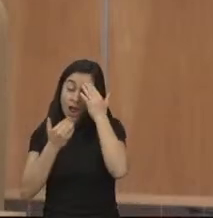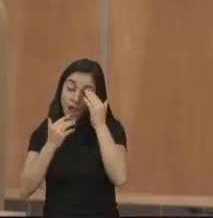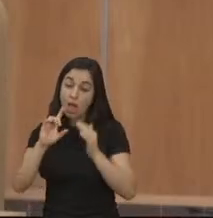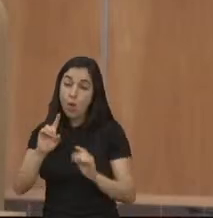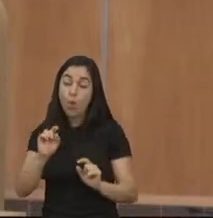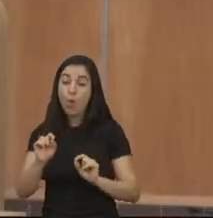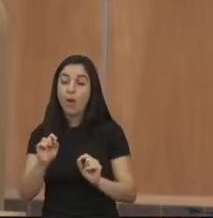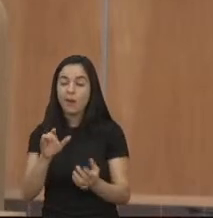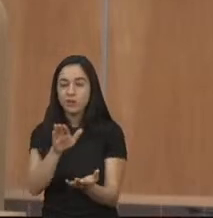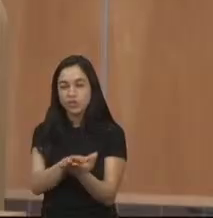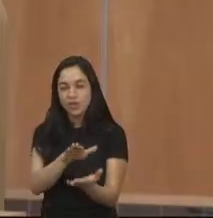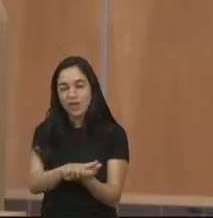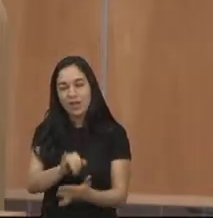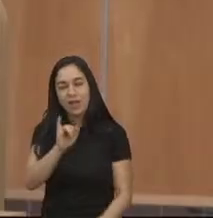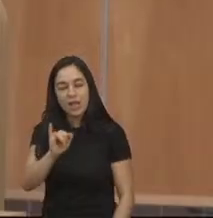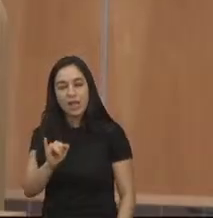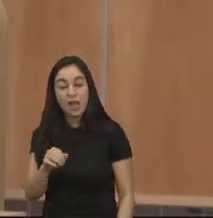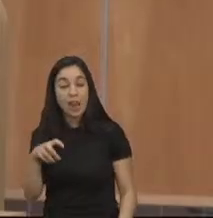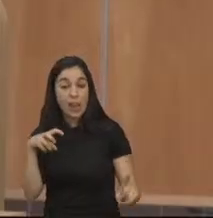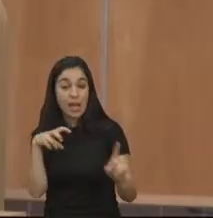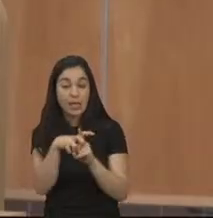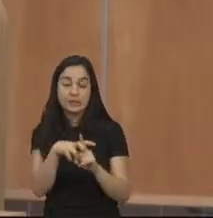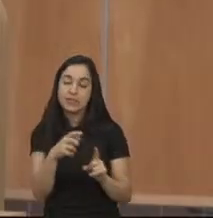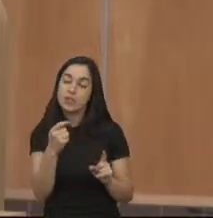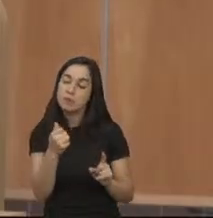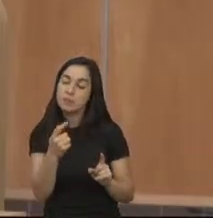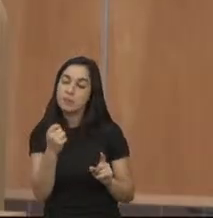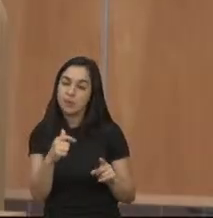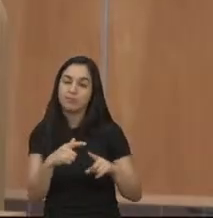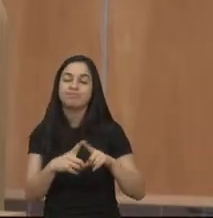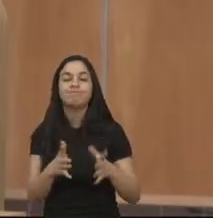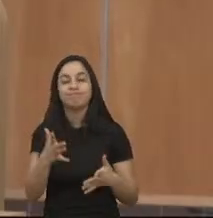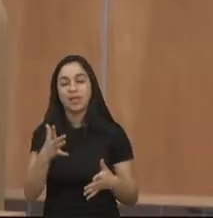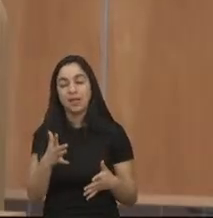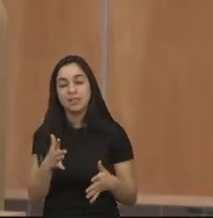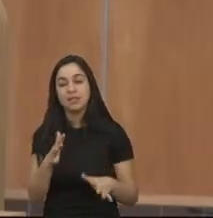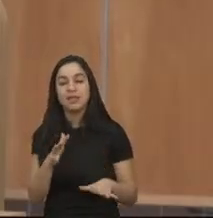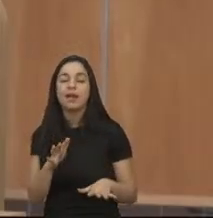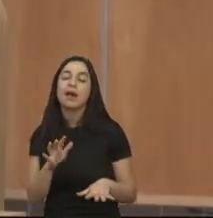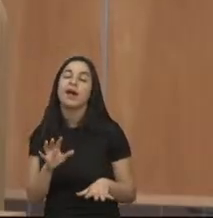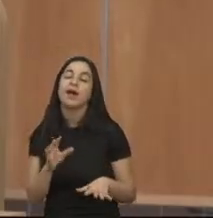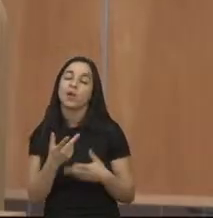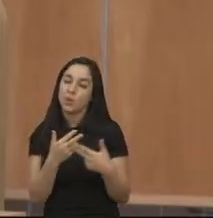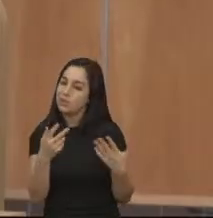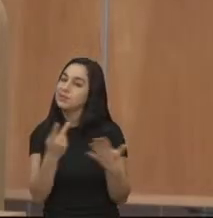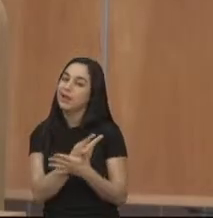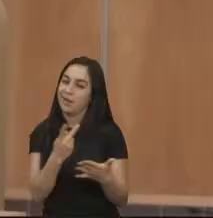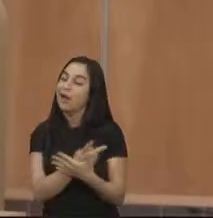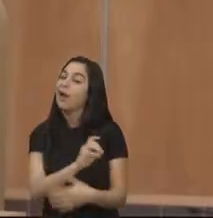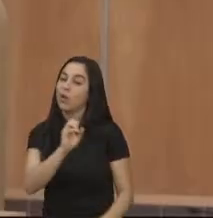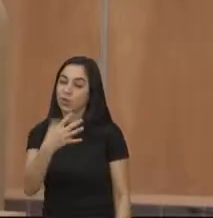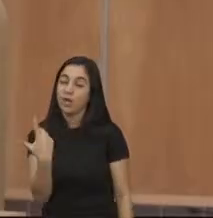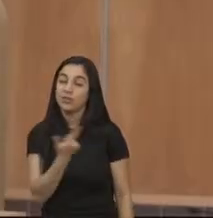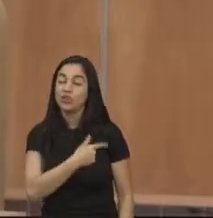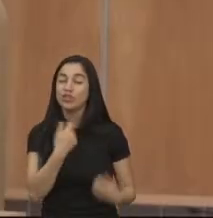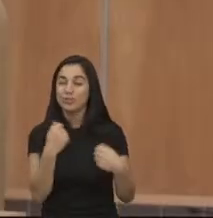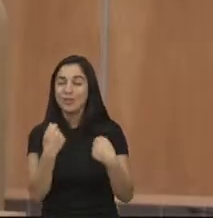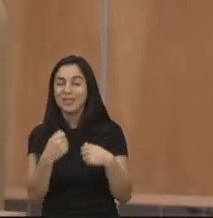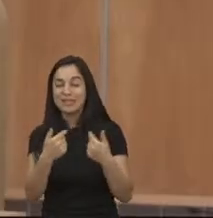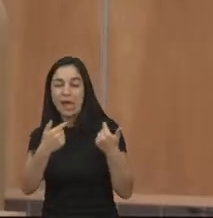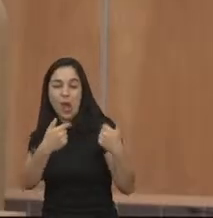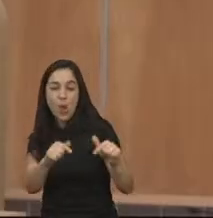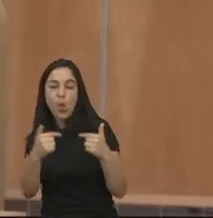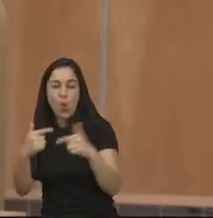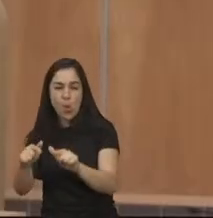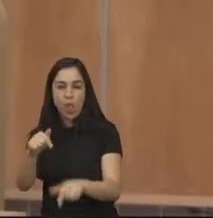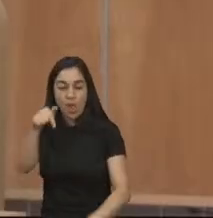não acontece tanto acidente, mas acontece, infelizmente, muitas barbaridades e nós precisamos combater isso aqui